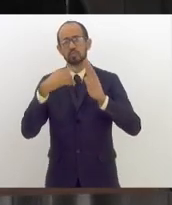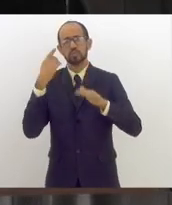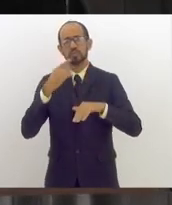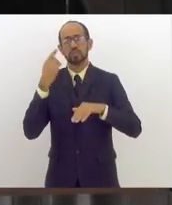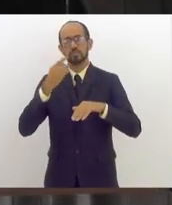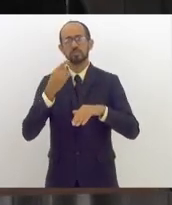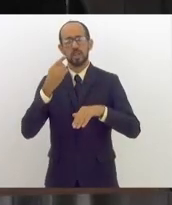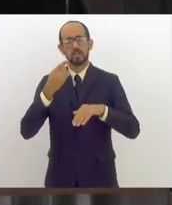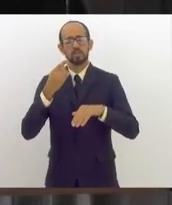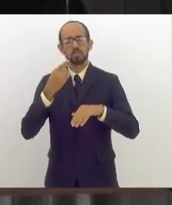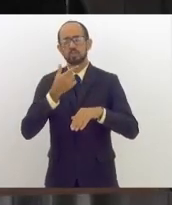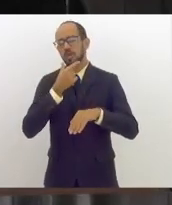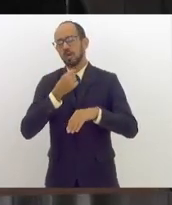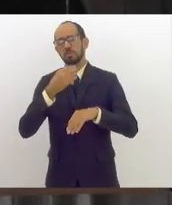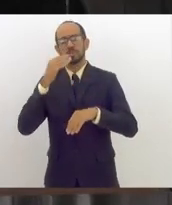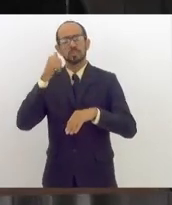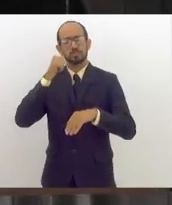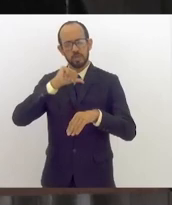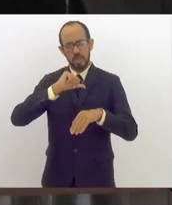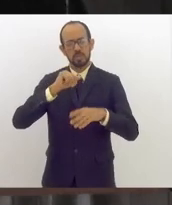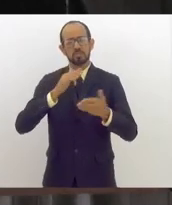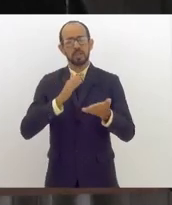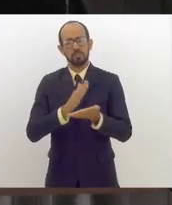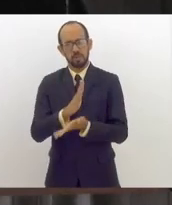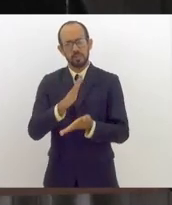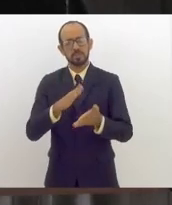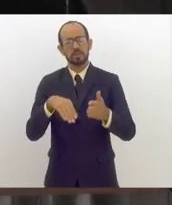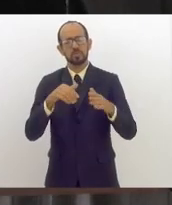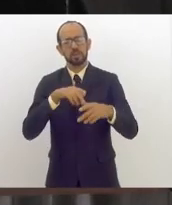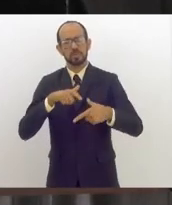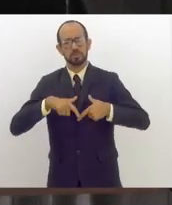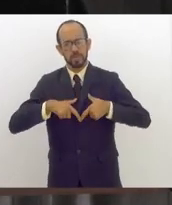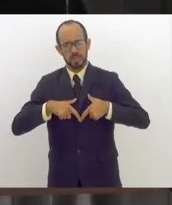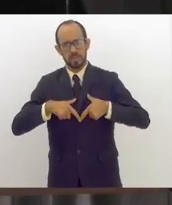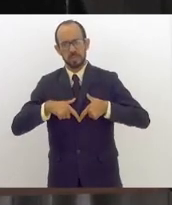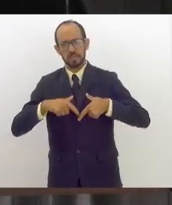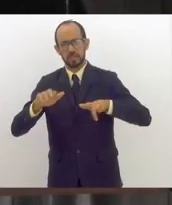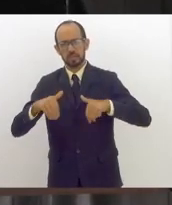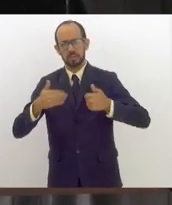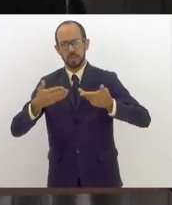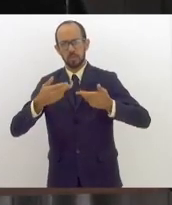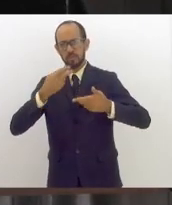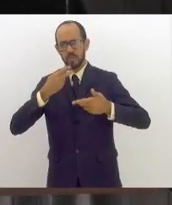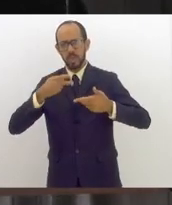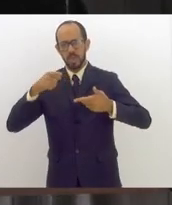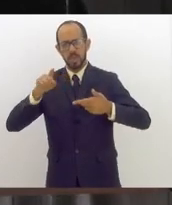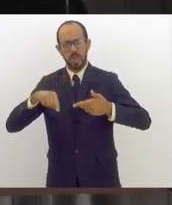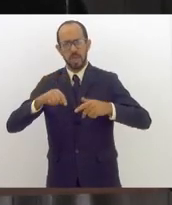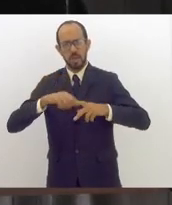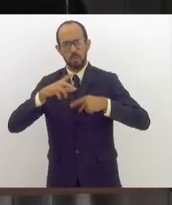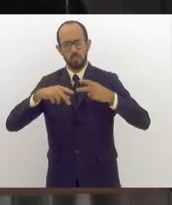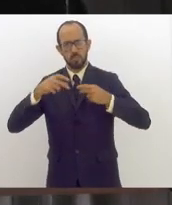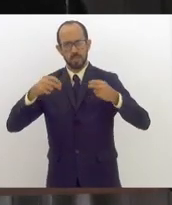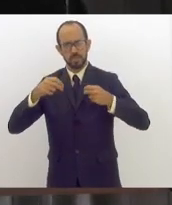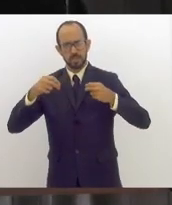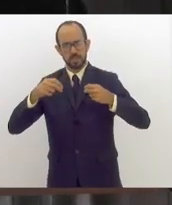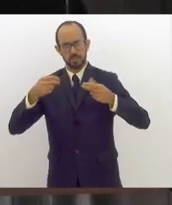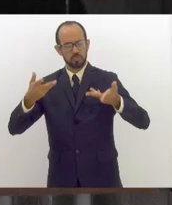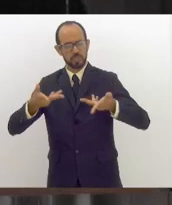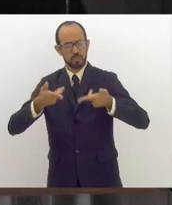as deputadas pela aprovação desta desta medalha Como disse é um presente extraordinário para